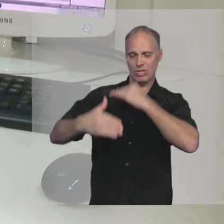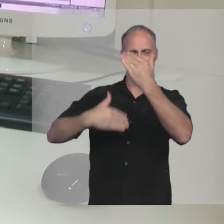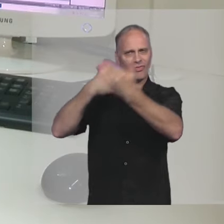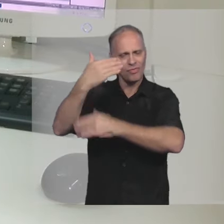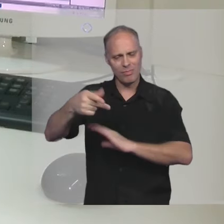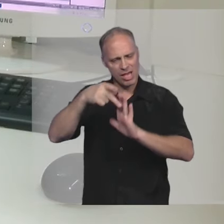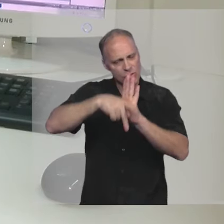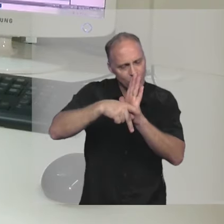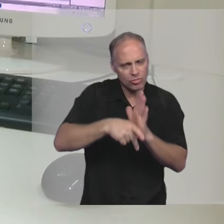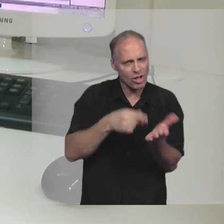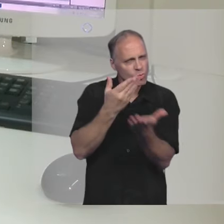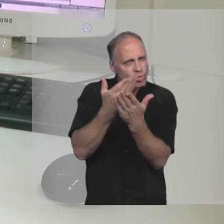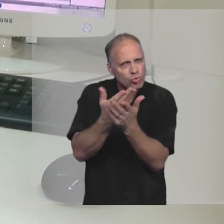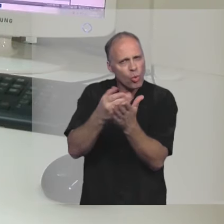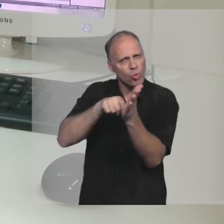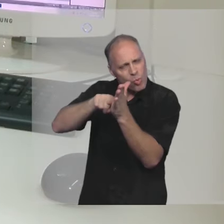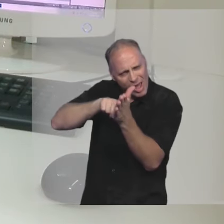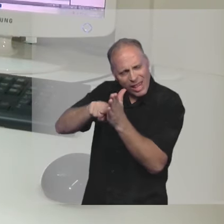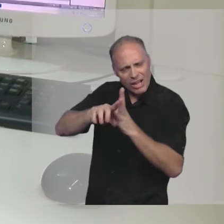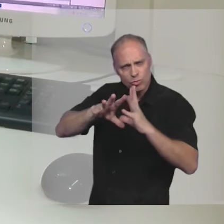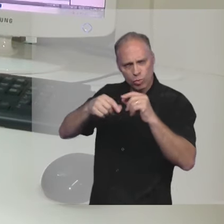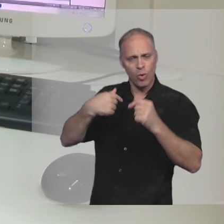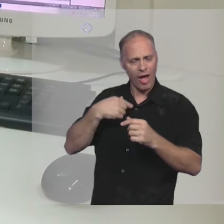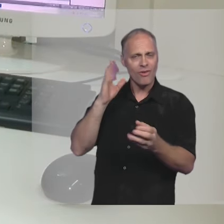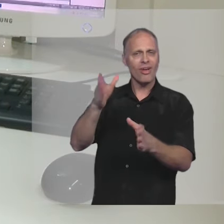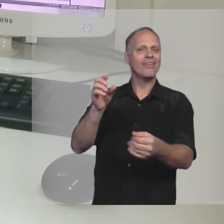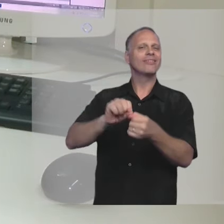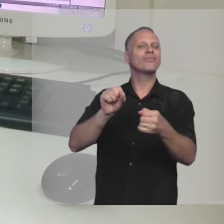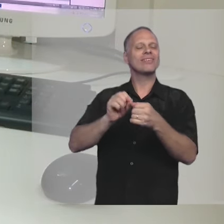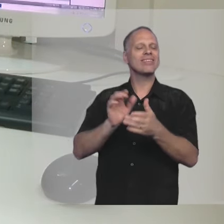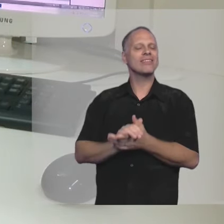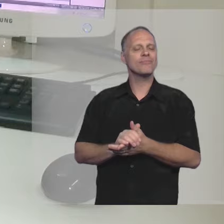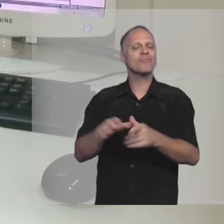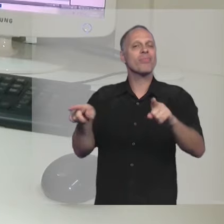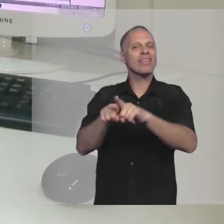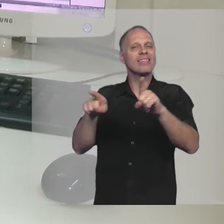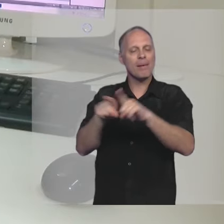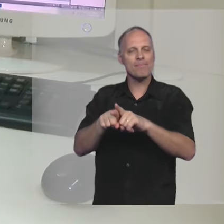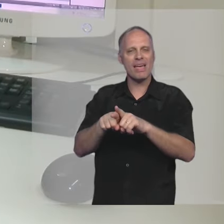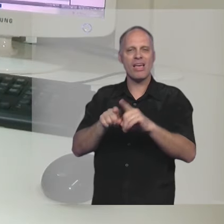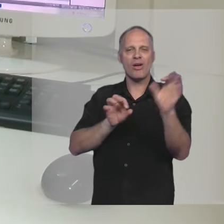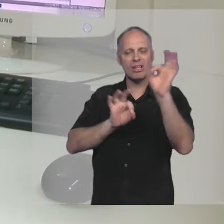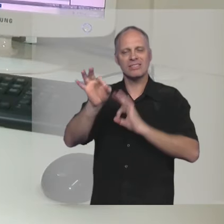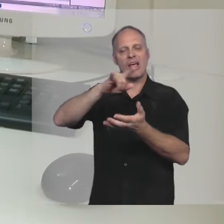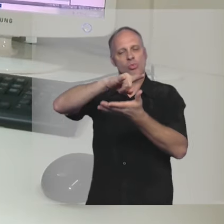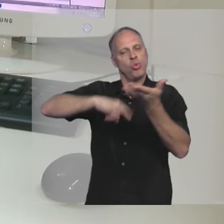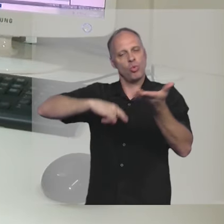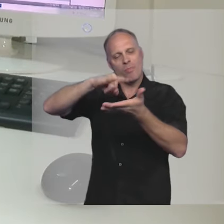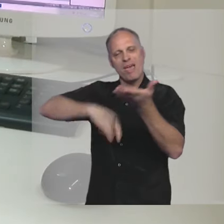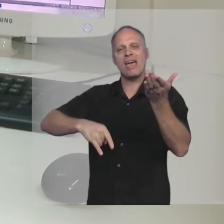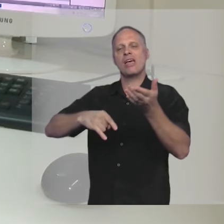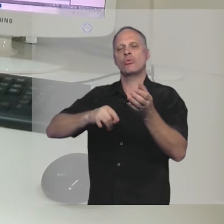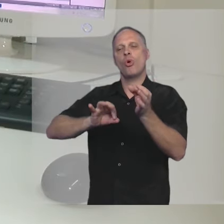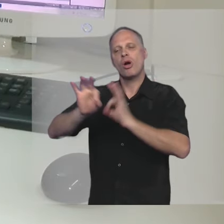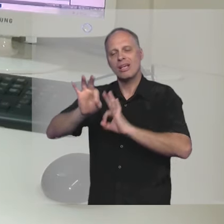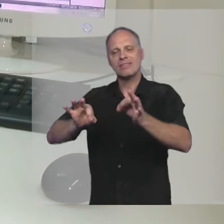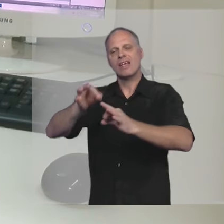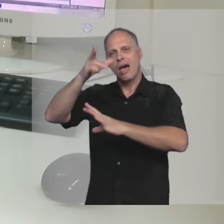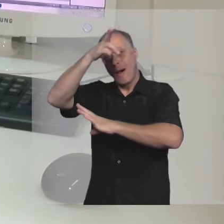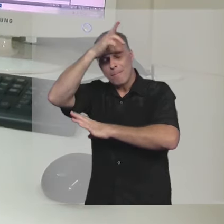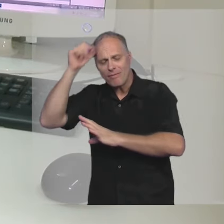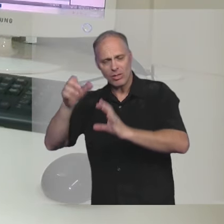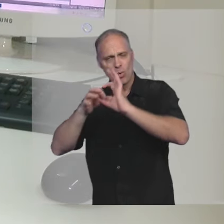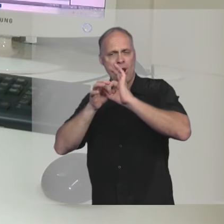de desenvolvimento, de estudo, sabe? É tudo conosco. E também a burocracia que envolve uma